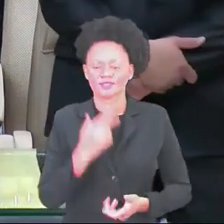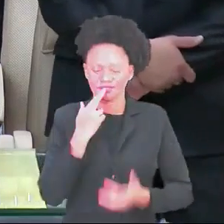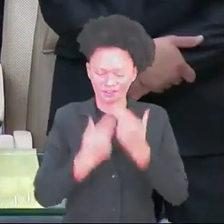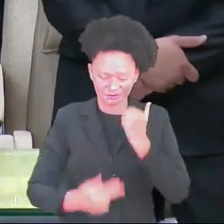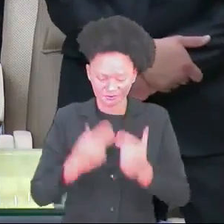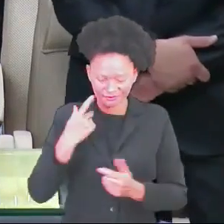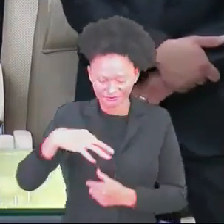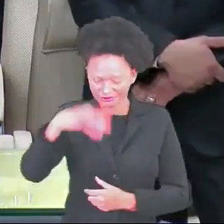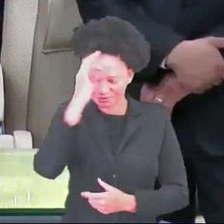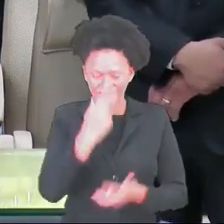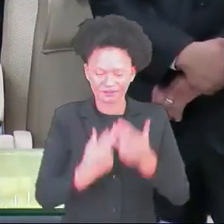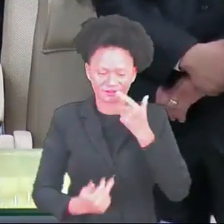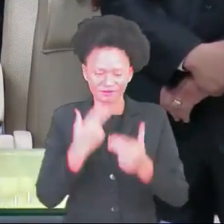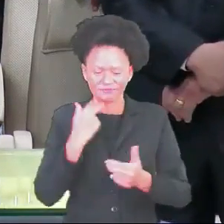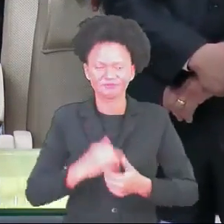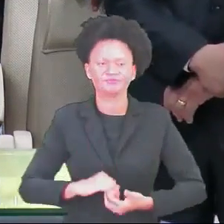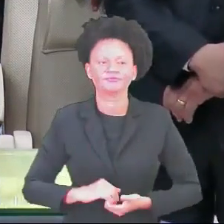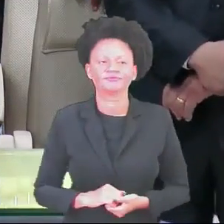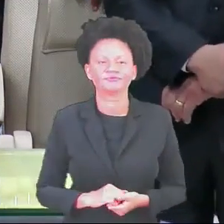Rabalabá, xaracanda lavaz!